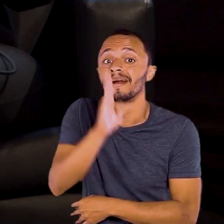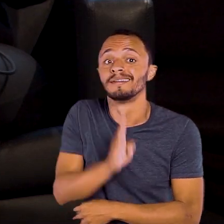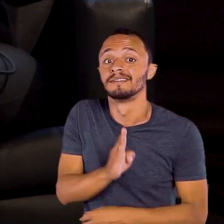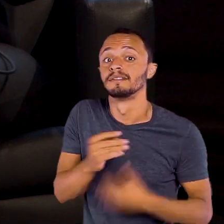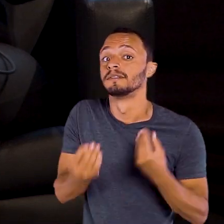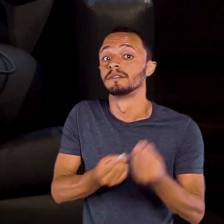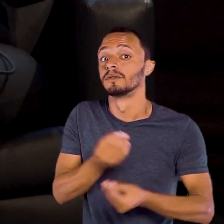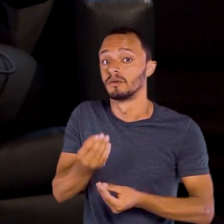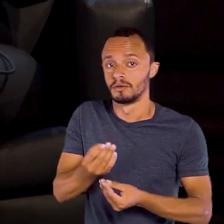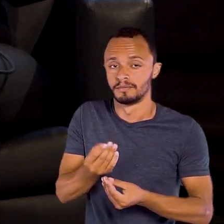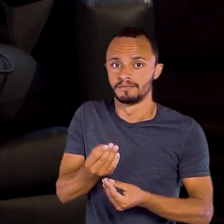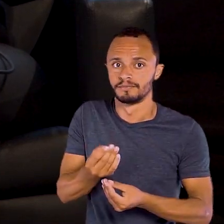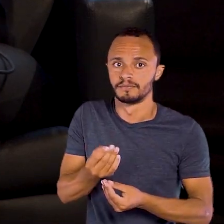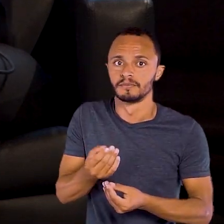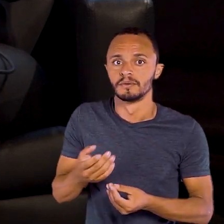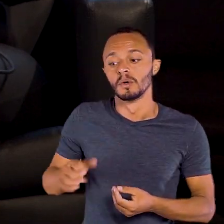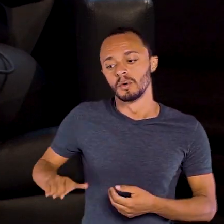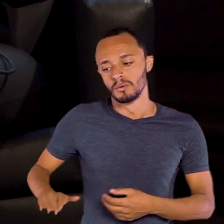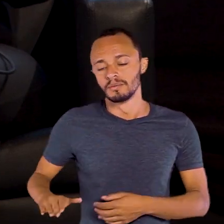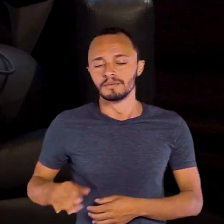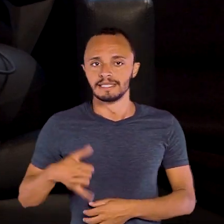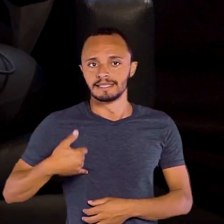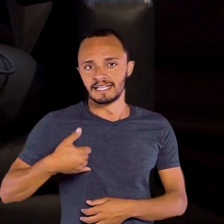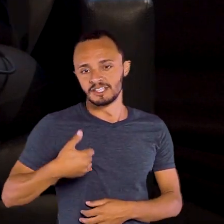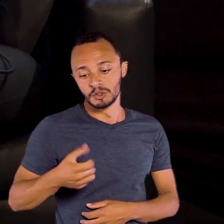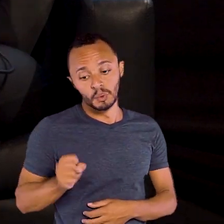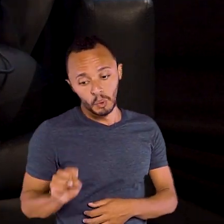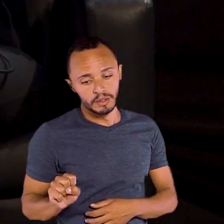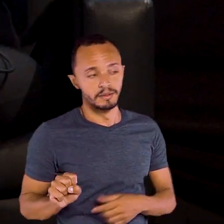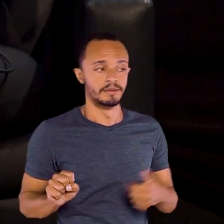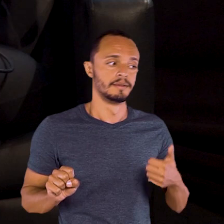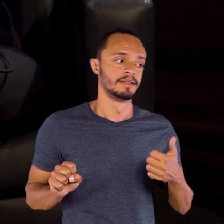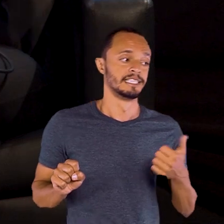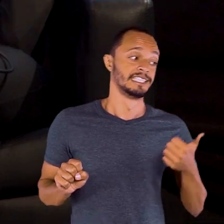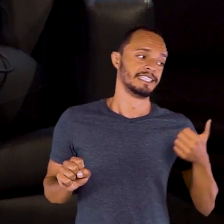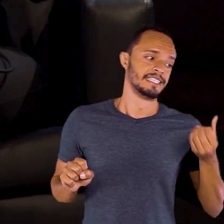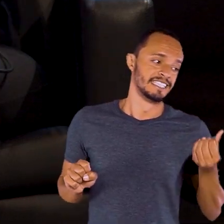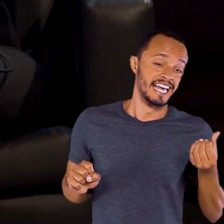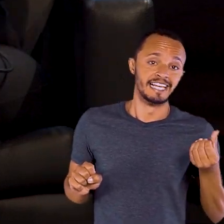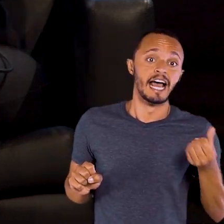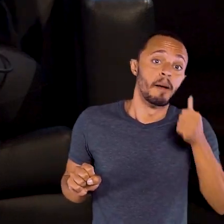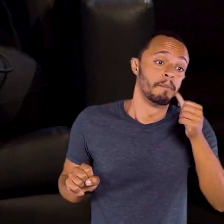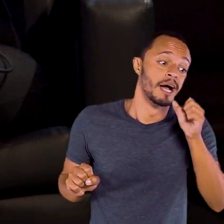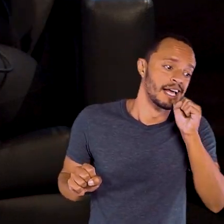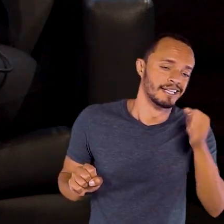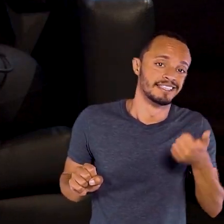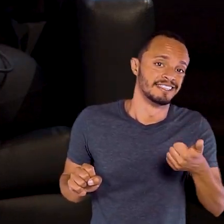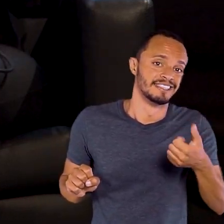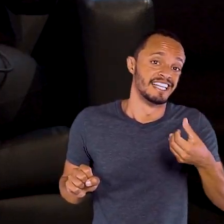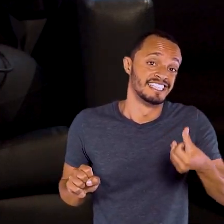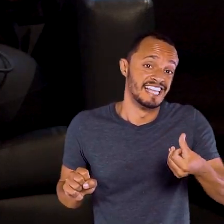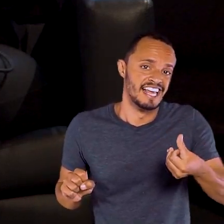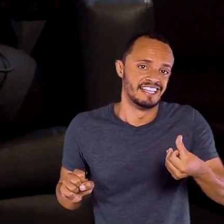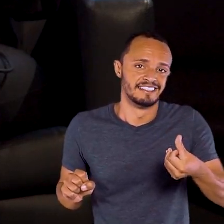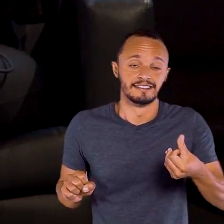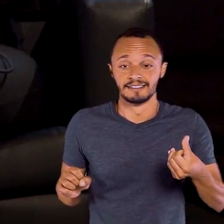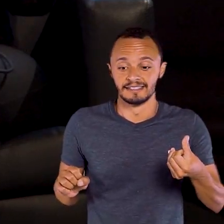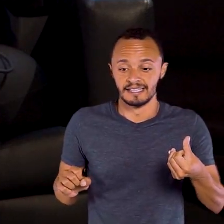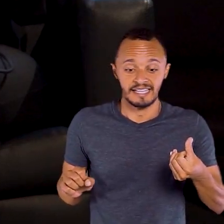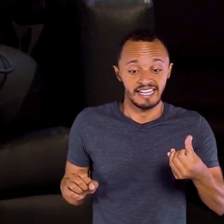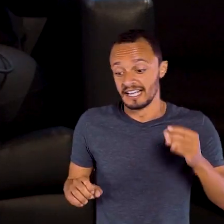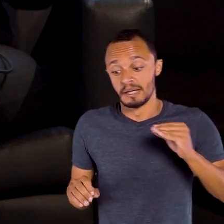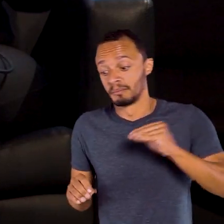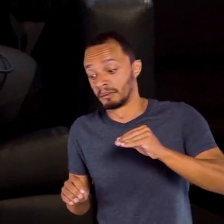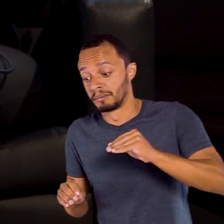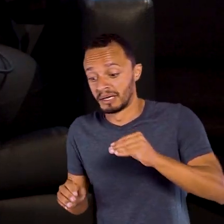amanhã tem 20, 30. E é isso, a gente vai ficar de caso em caso, né? Colecionando caso de jornal,